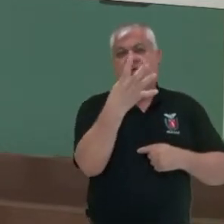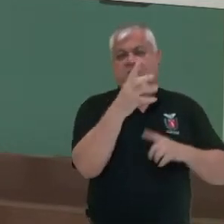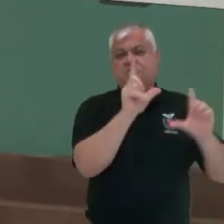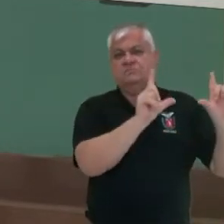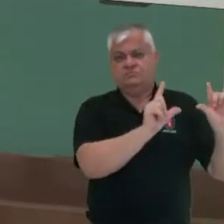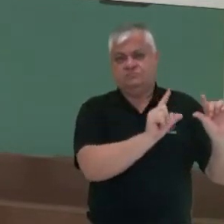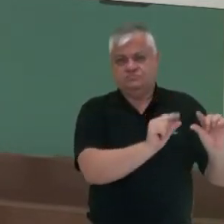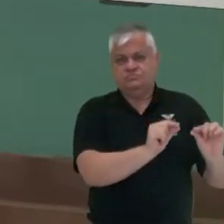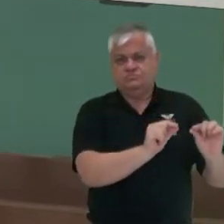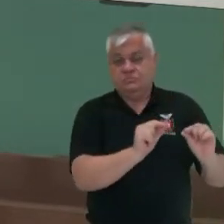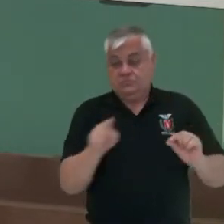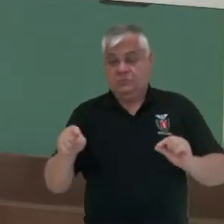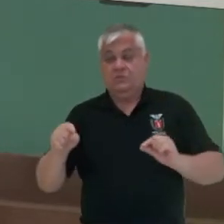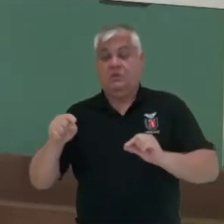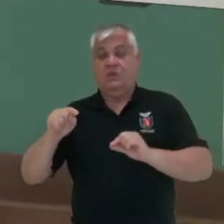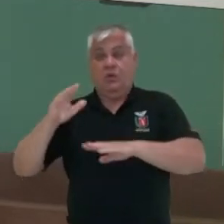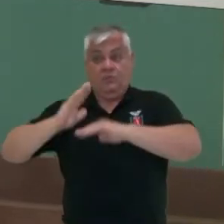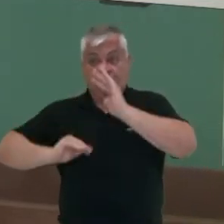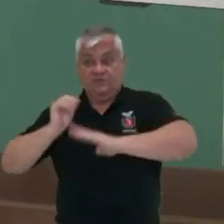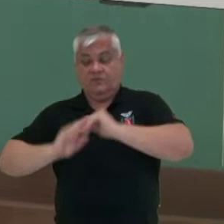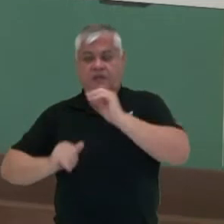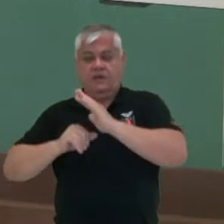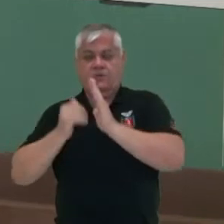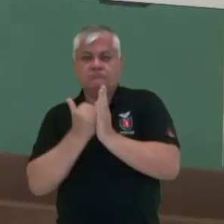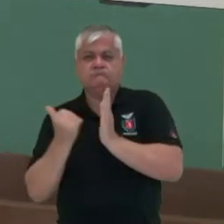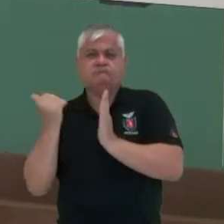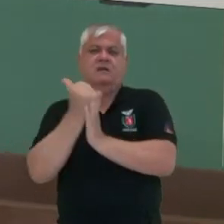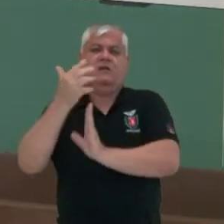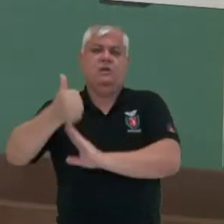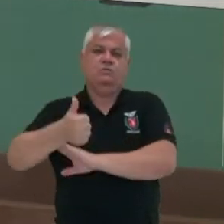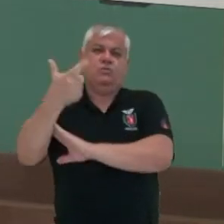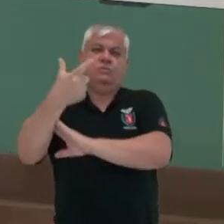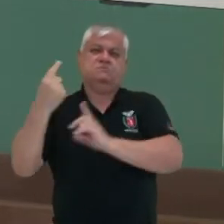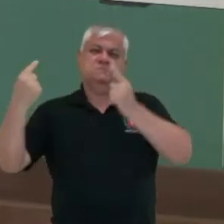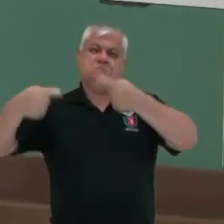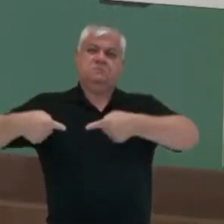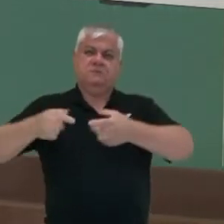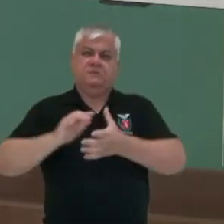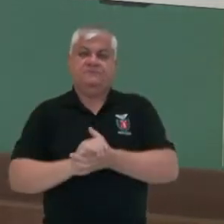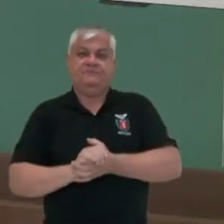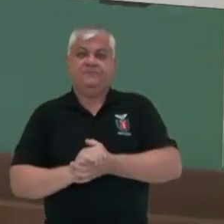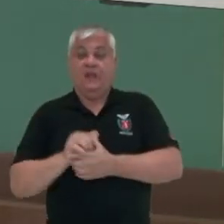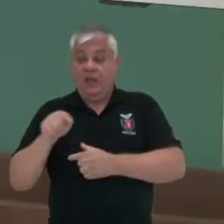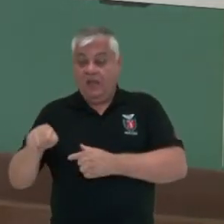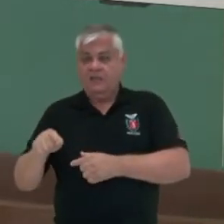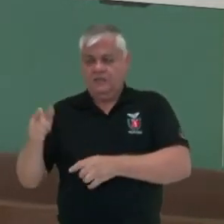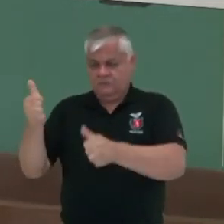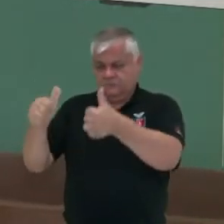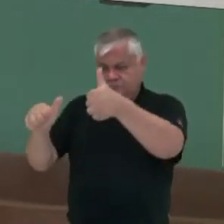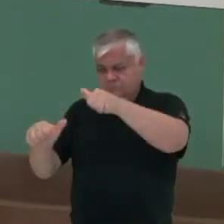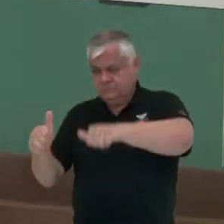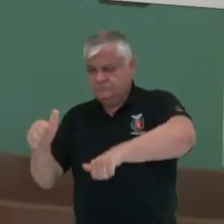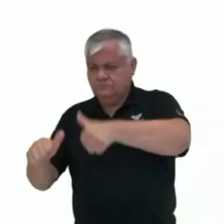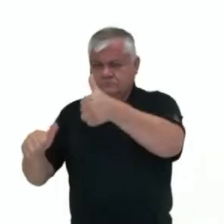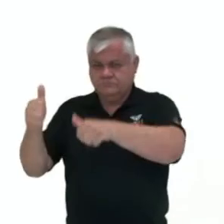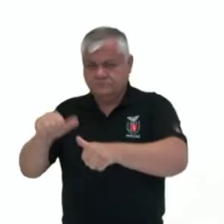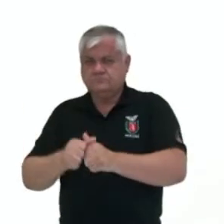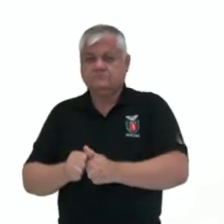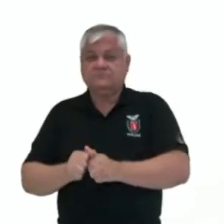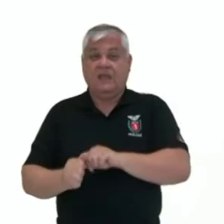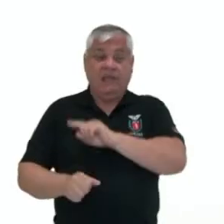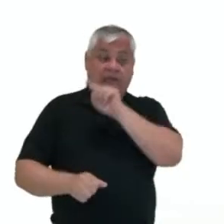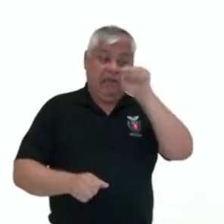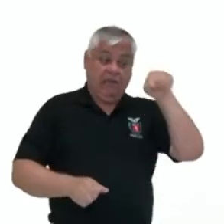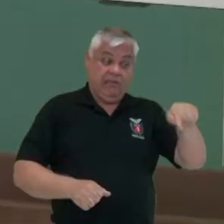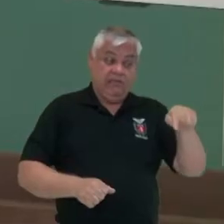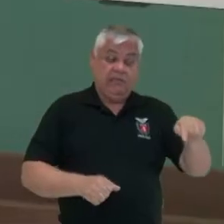curto do que o profissional. No boxe profissional a gente analisa o lutador contundente e no boxe olímpico analisa